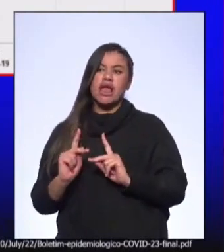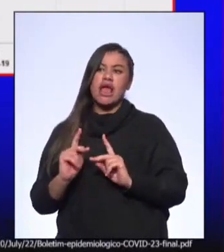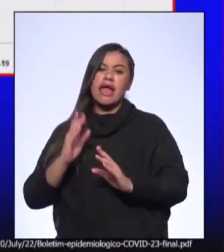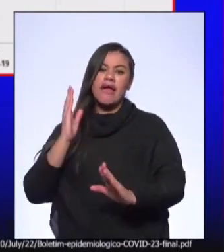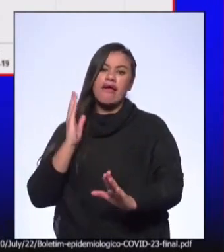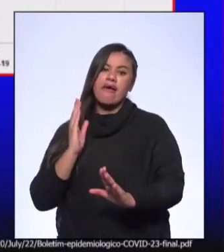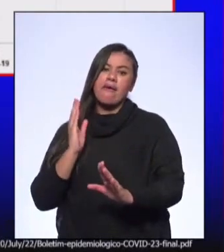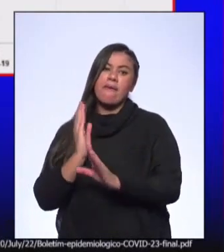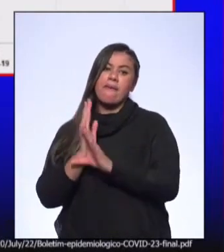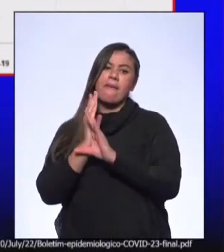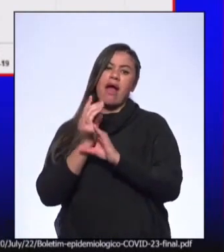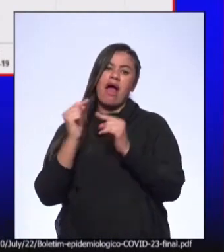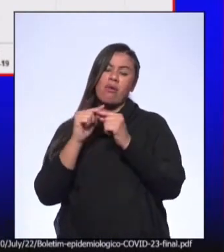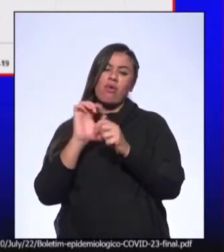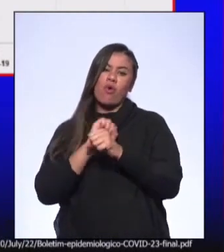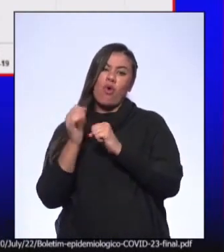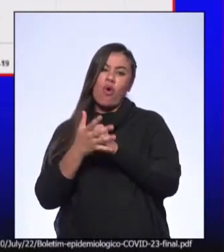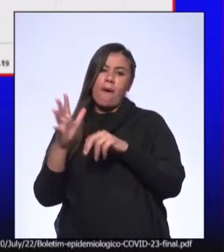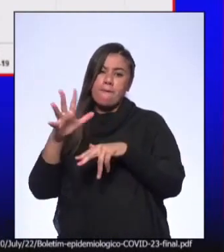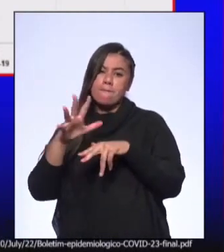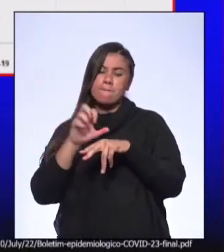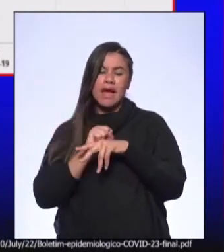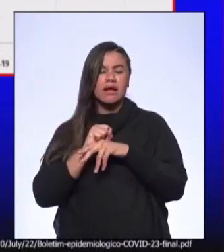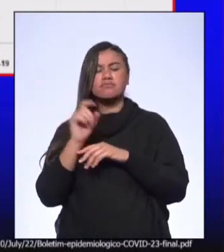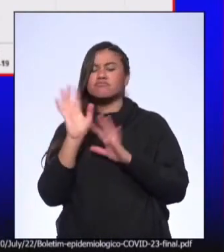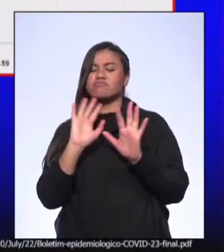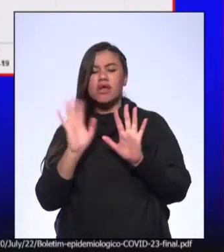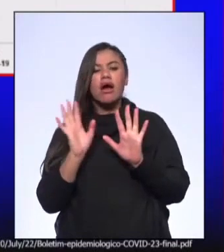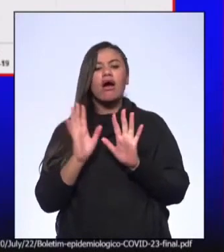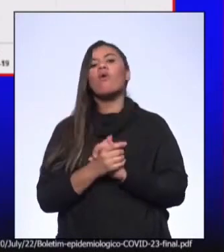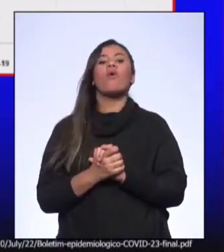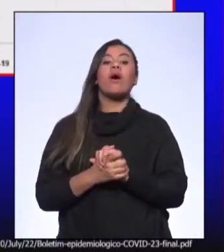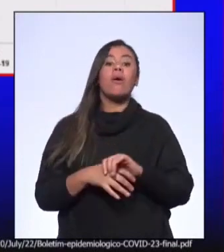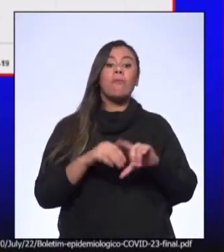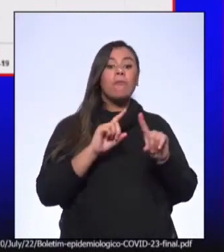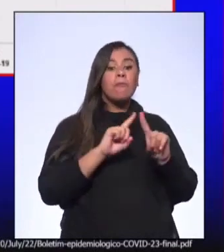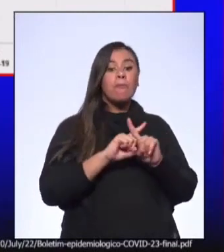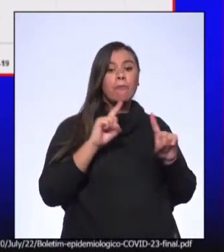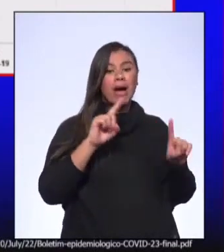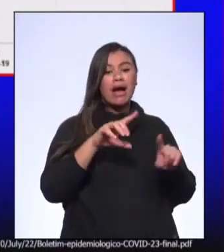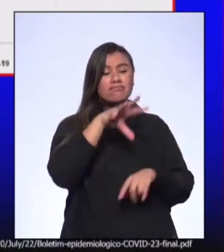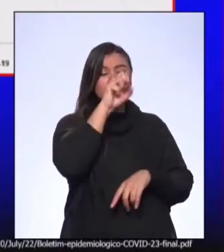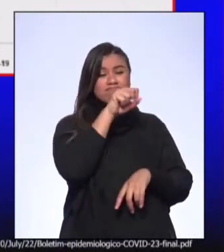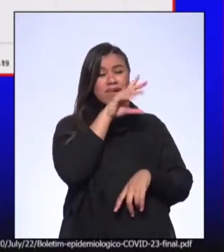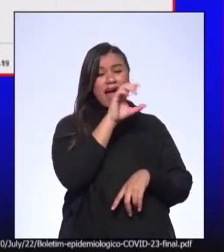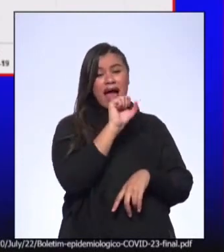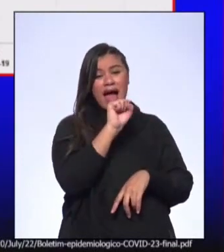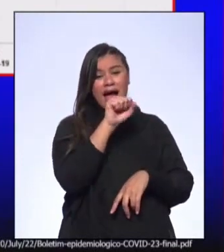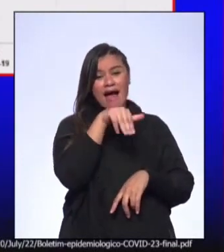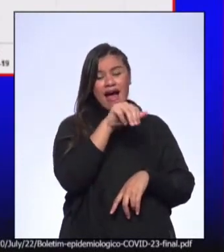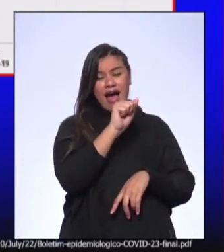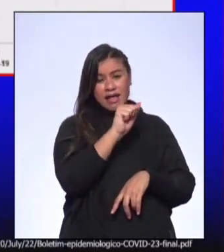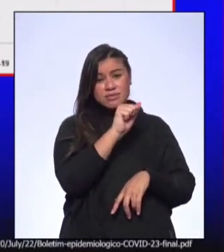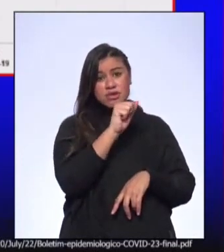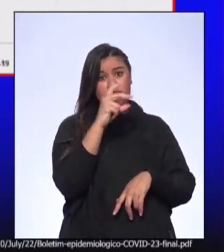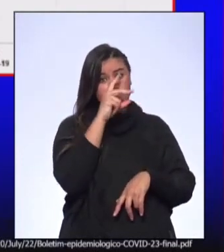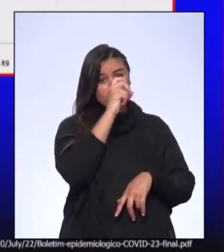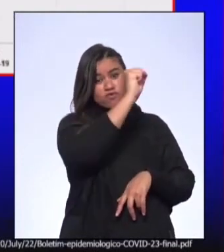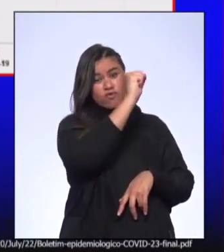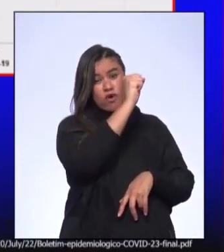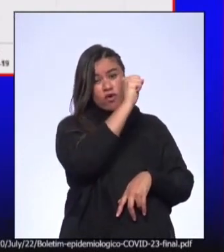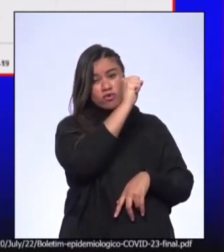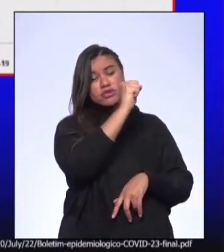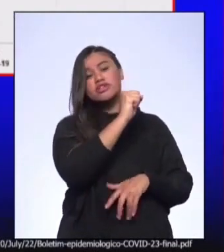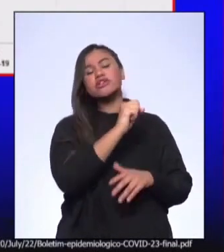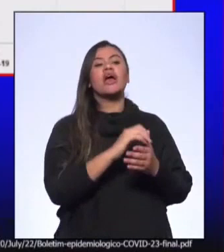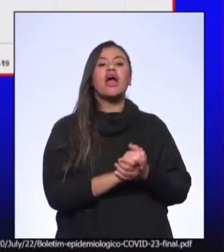como sendo predisponentes a formas graves. Por isso é importante que a gente mantenha, né, o nosso medicamento, aqueles que fazem uso